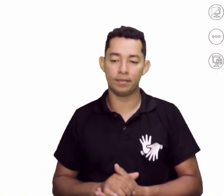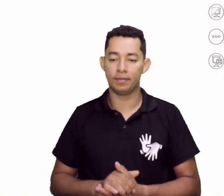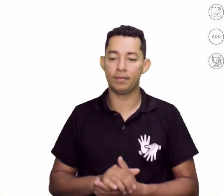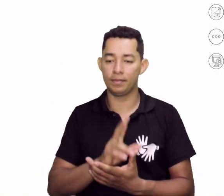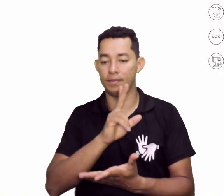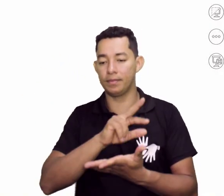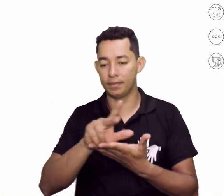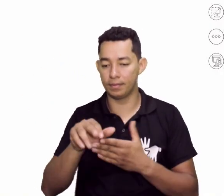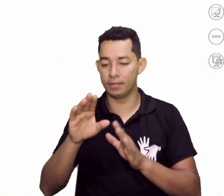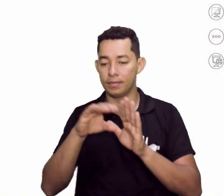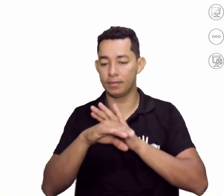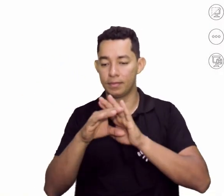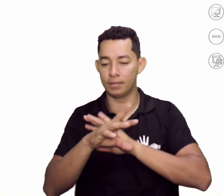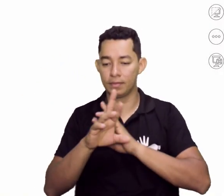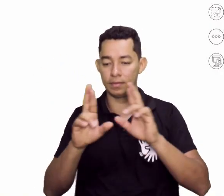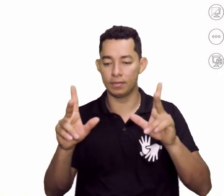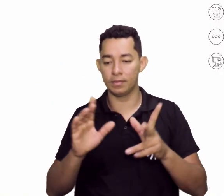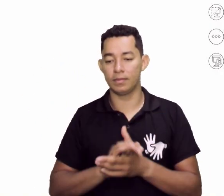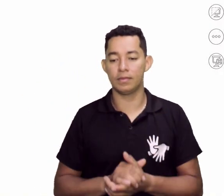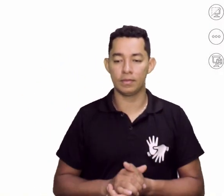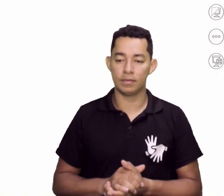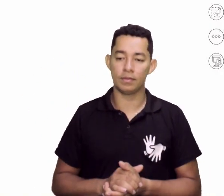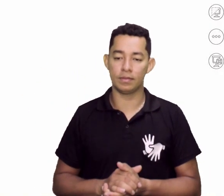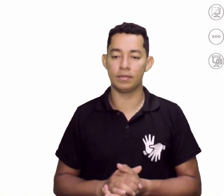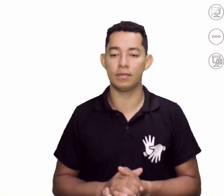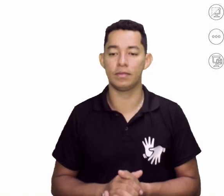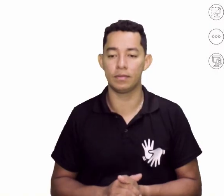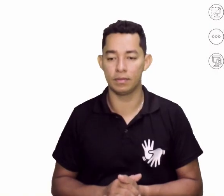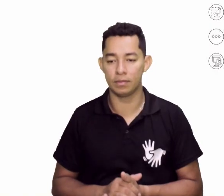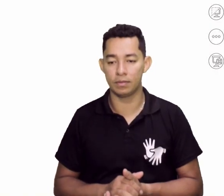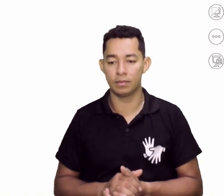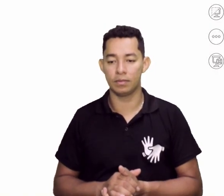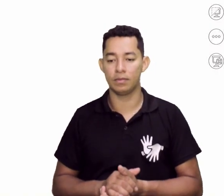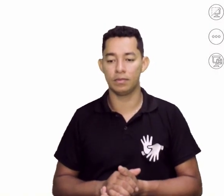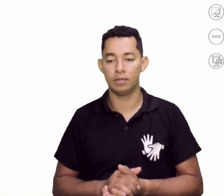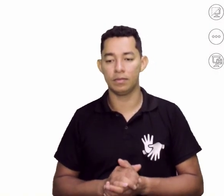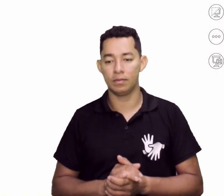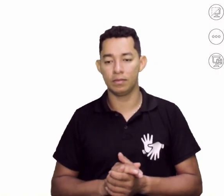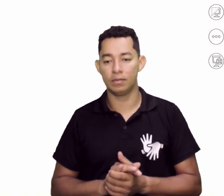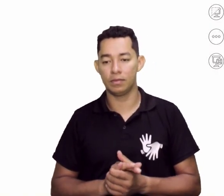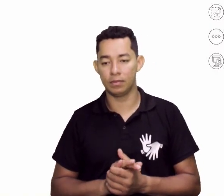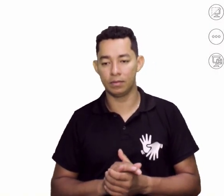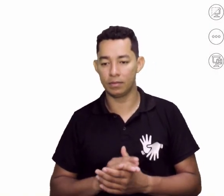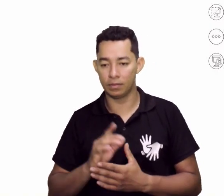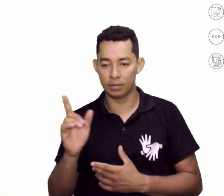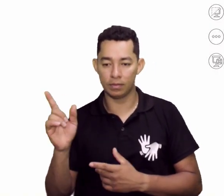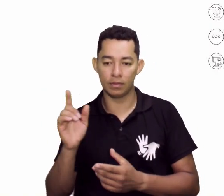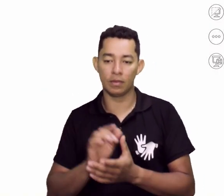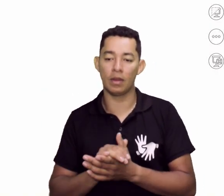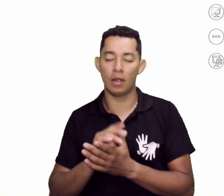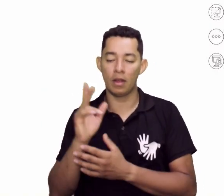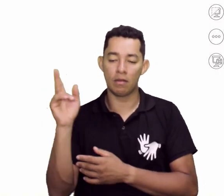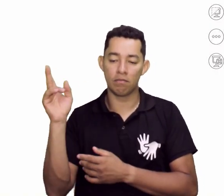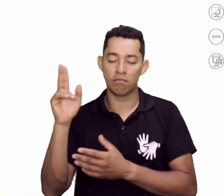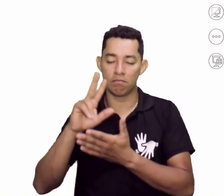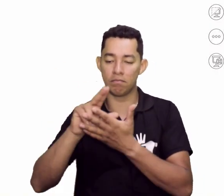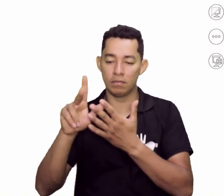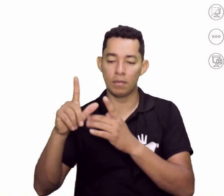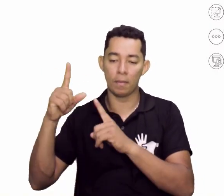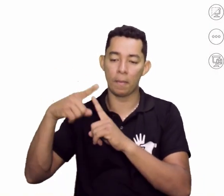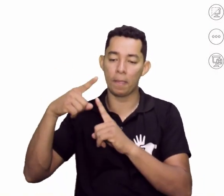Vários conceitos diferentes, né? Estou vendo aqui Marilyn, arte povera,